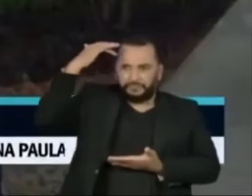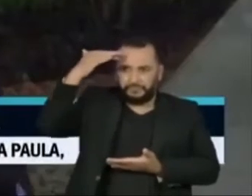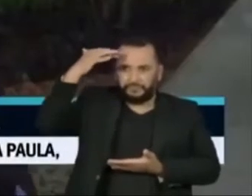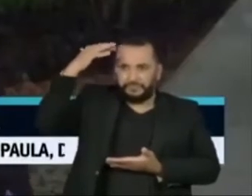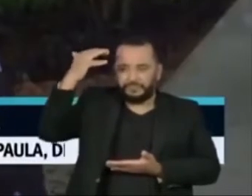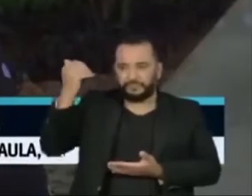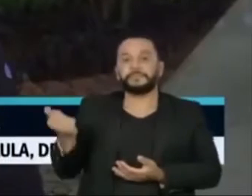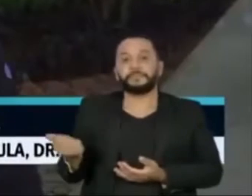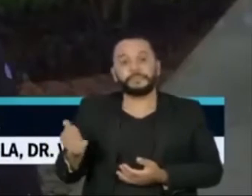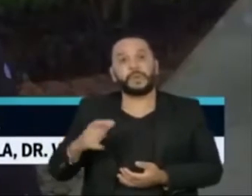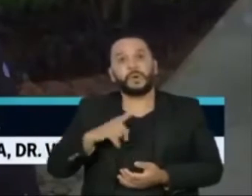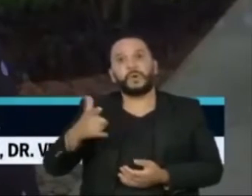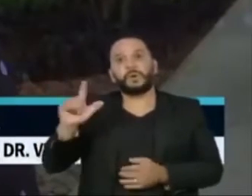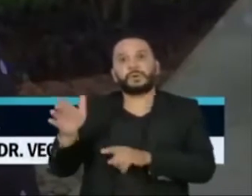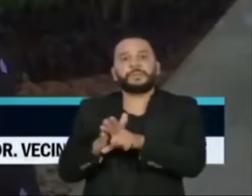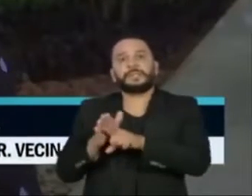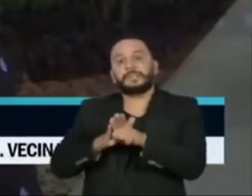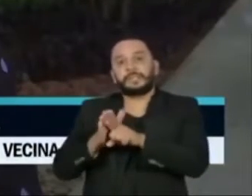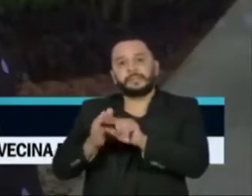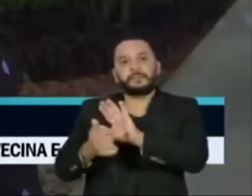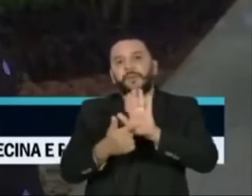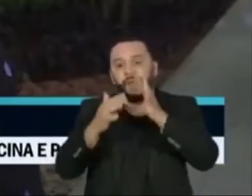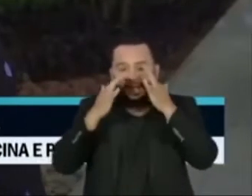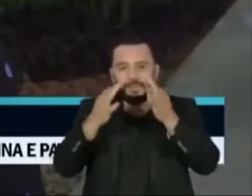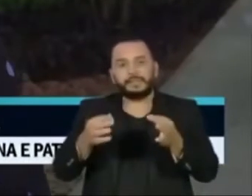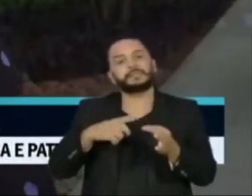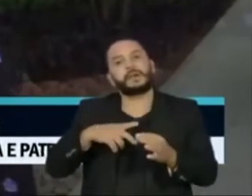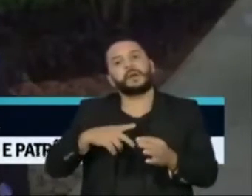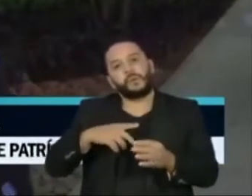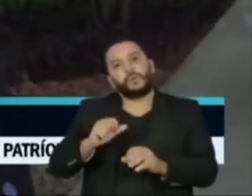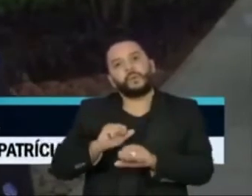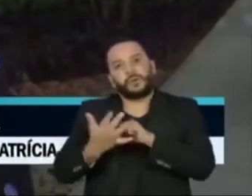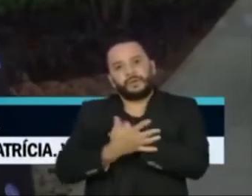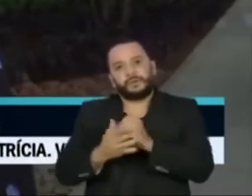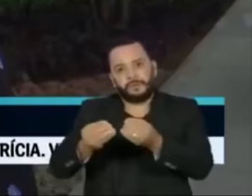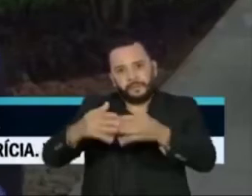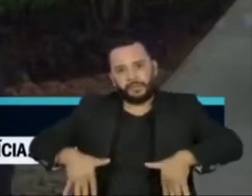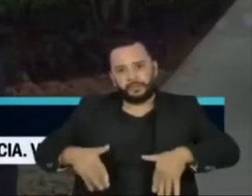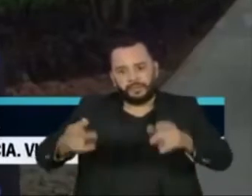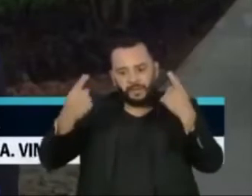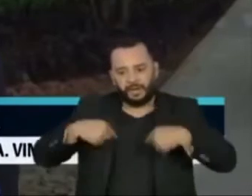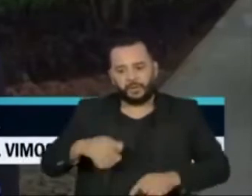têm chamado a atenção para o risco de sequelas da Covid-19, mesmo